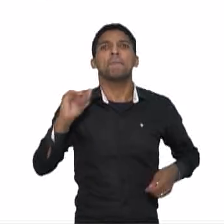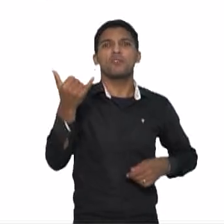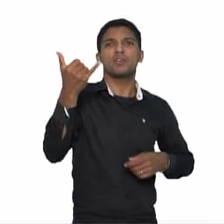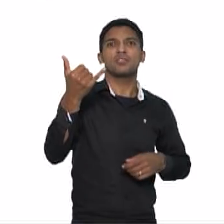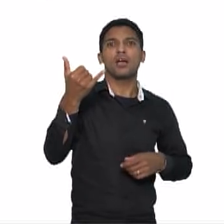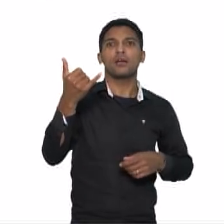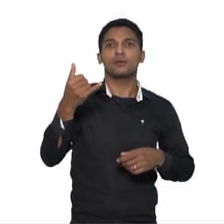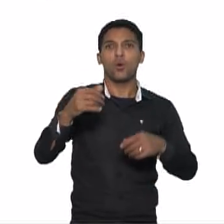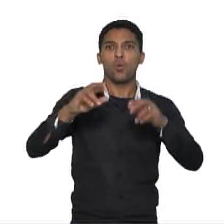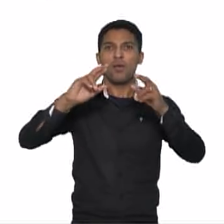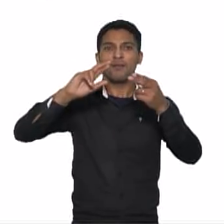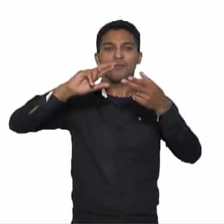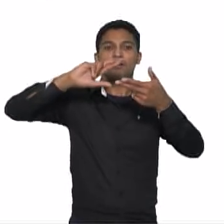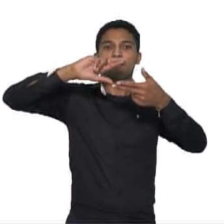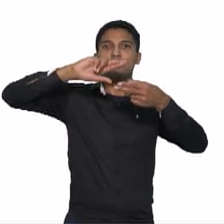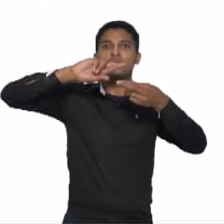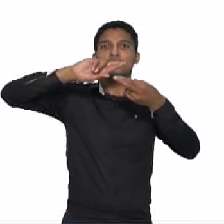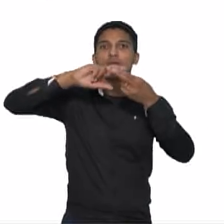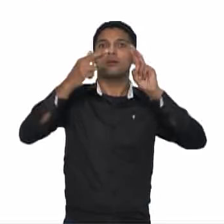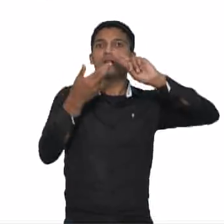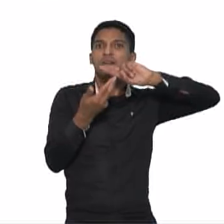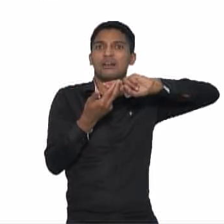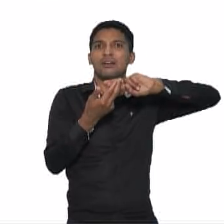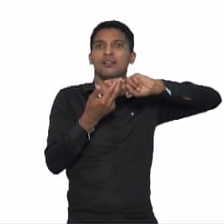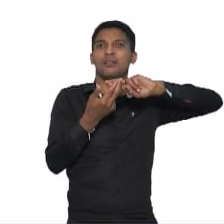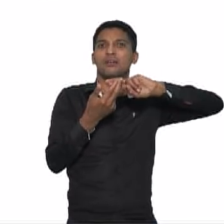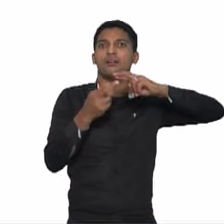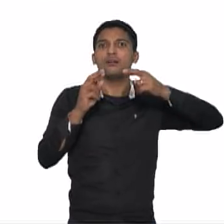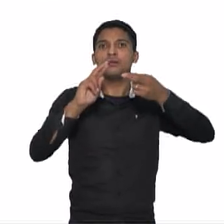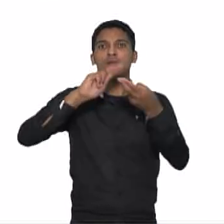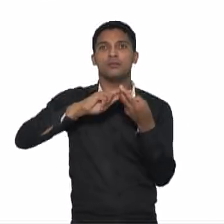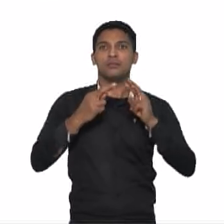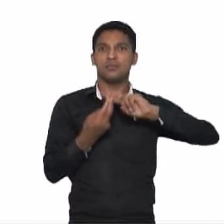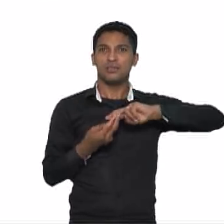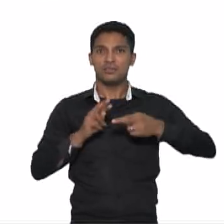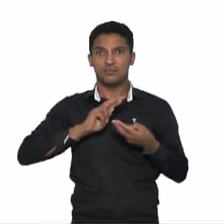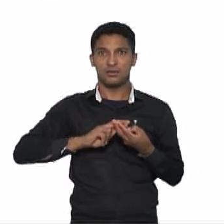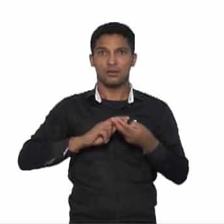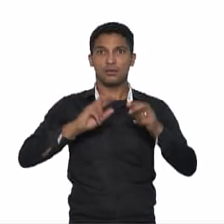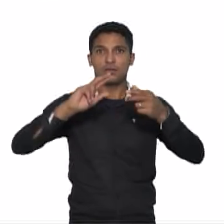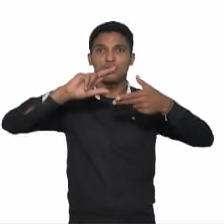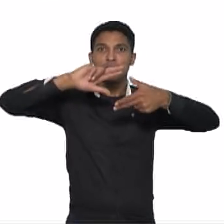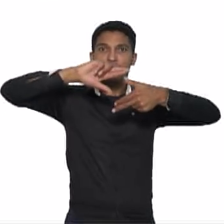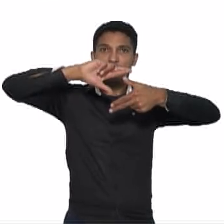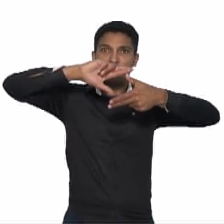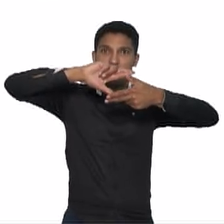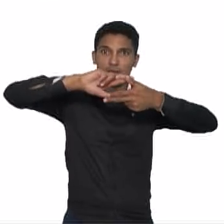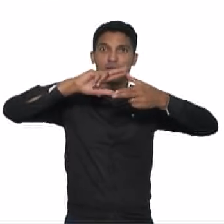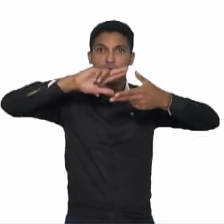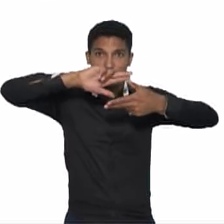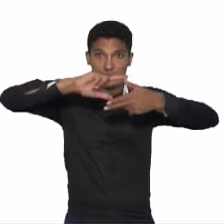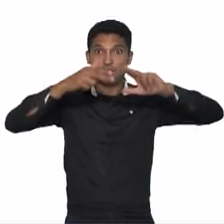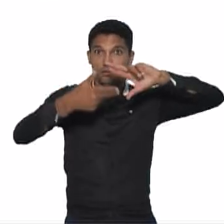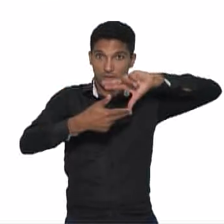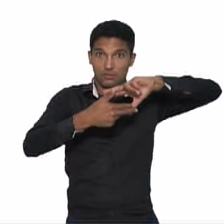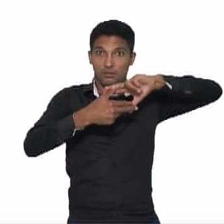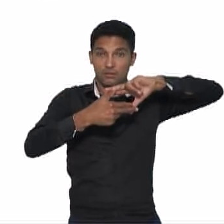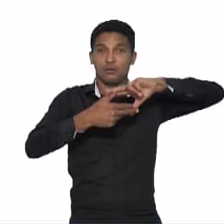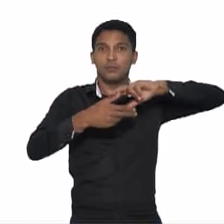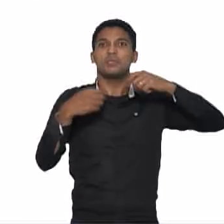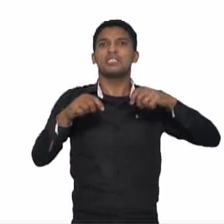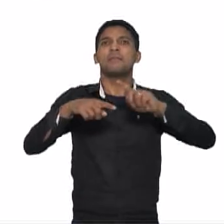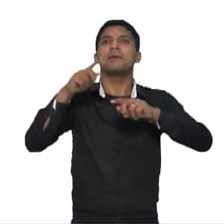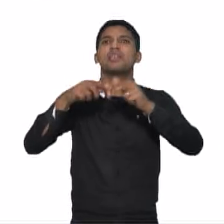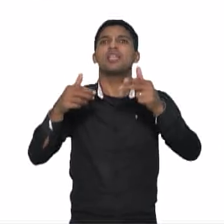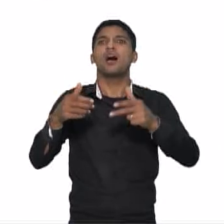devastação dos ecossistemas ou garantir a preservação deles. Os interesses econômicos e políticos, ao